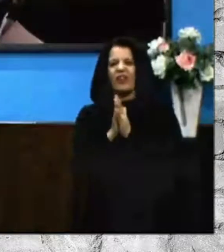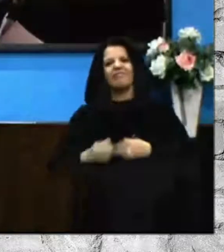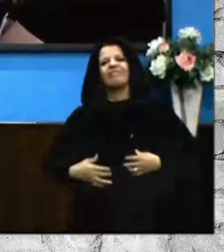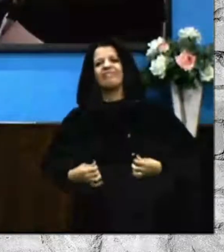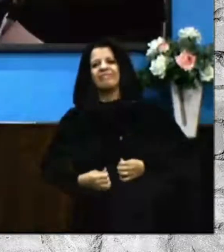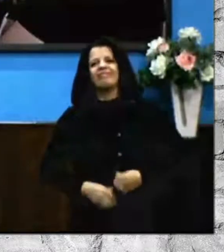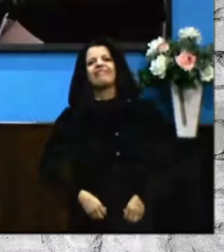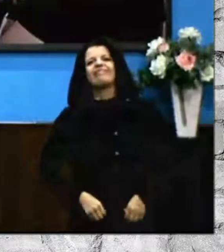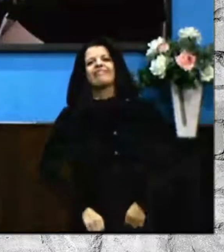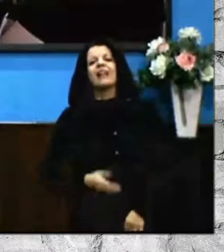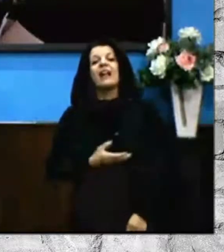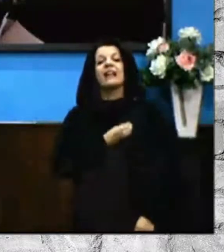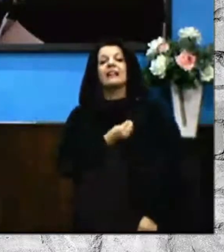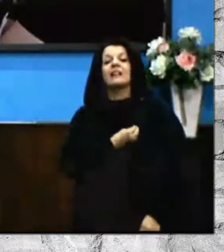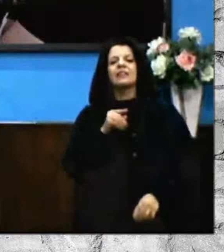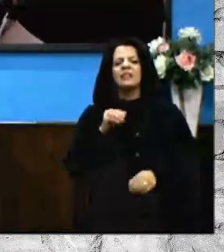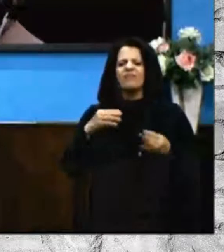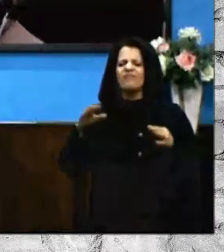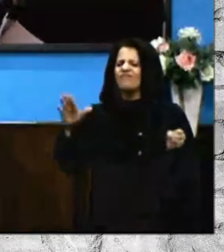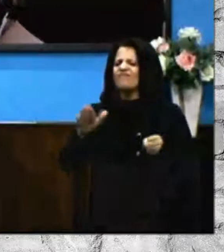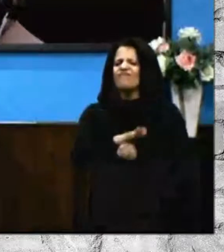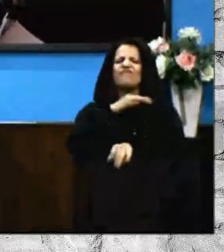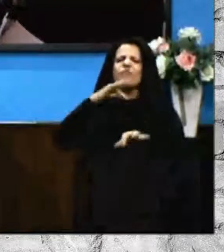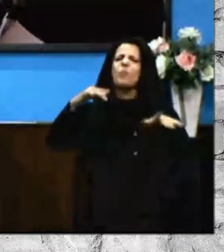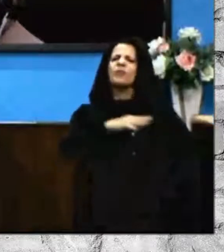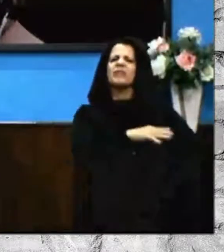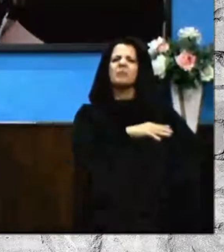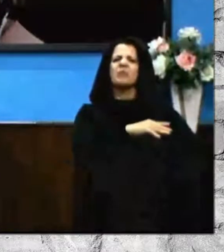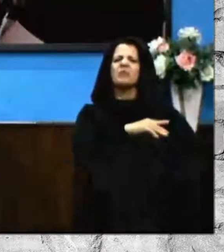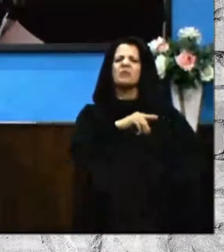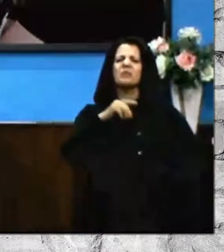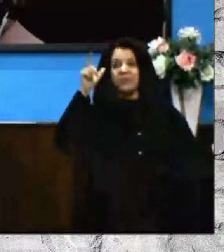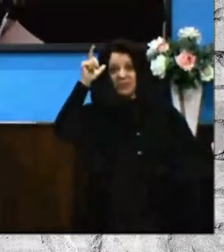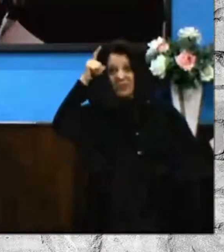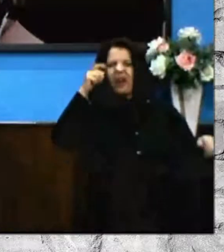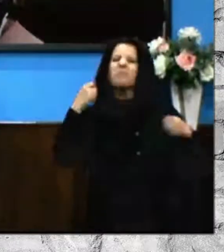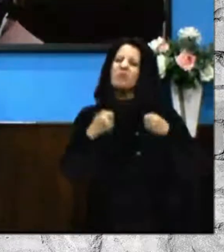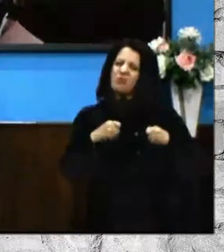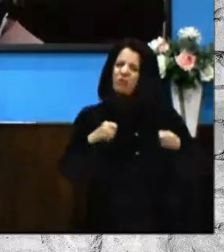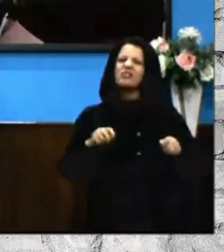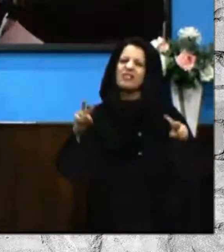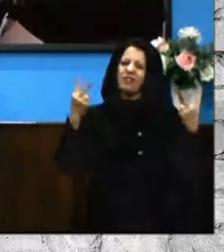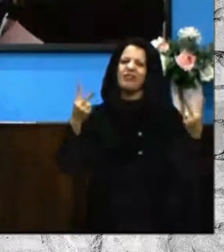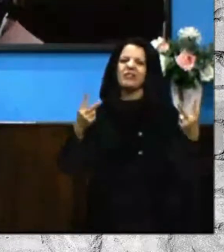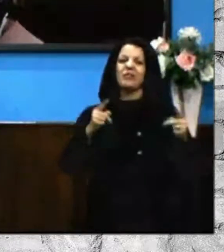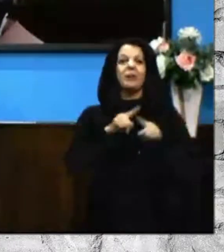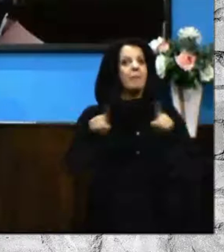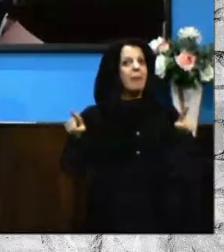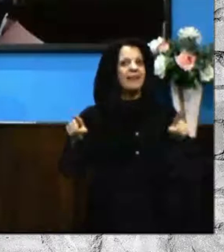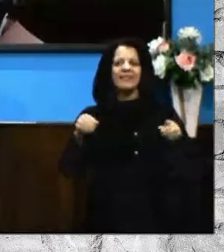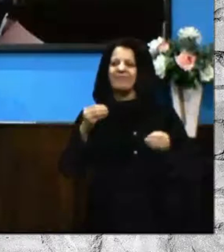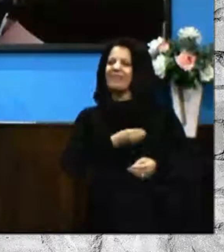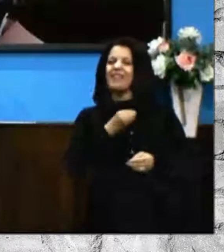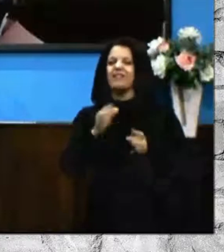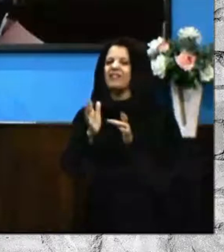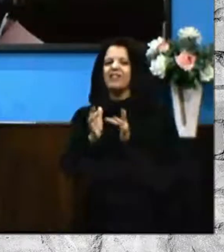Na vida de muitos o diabo alcançou o seu propósito. Jesus foi tentado no deserto, mas ele não tentou o Pai. Não